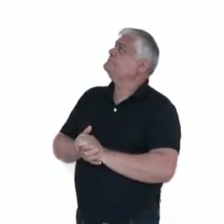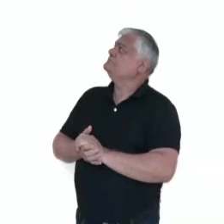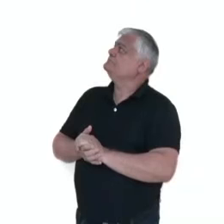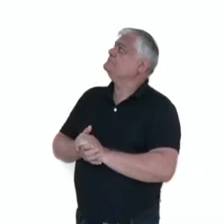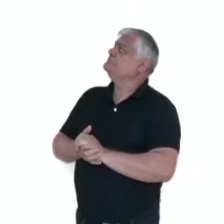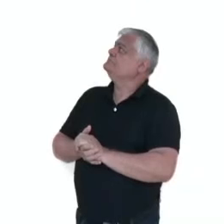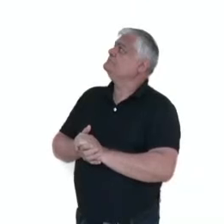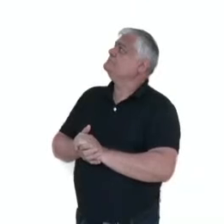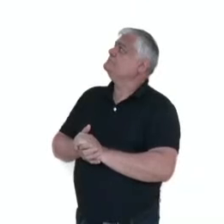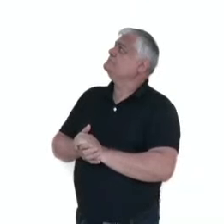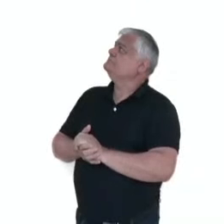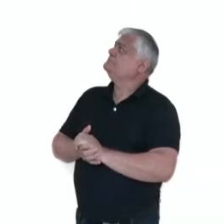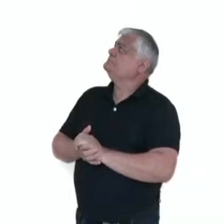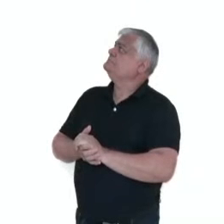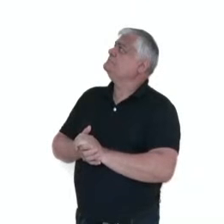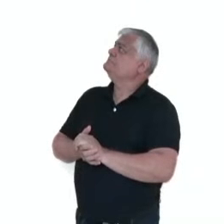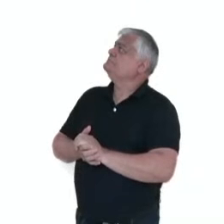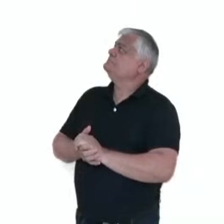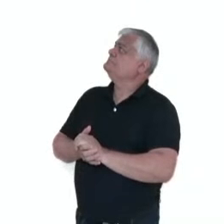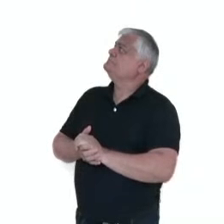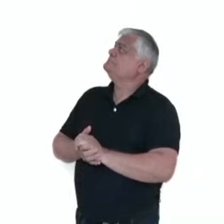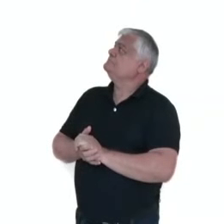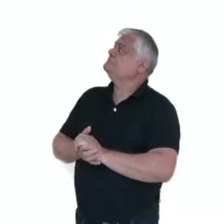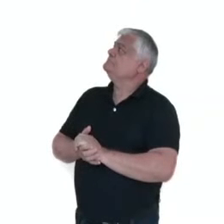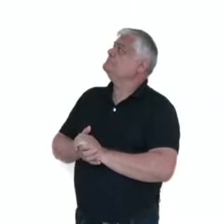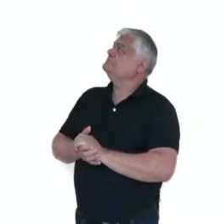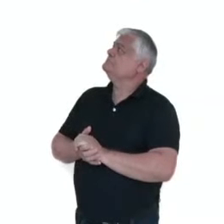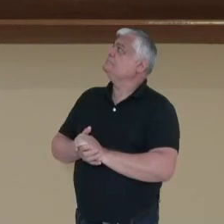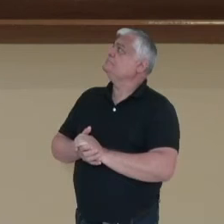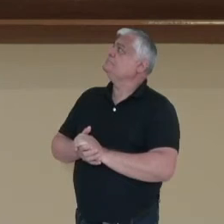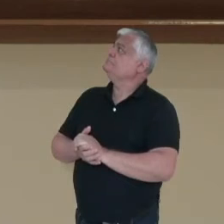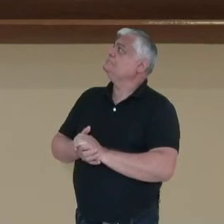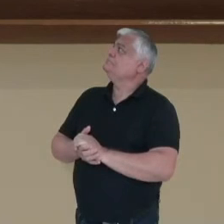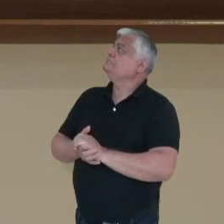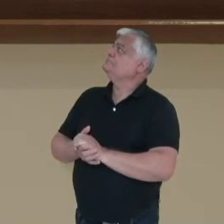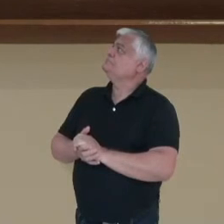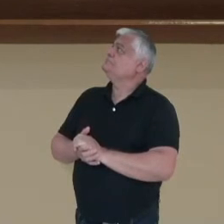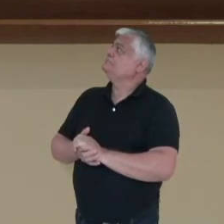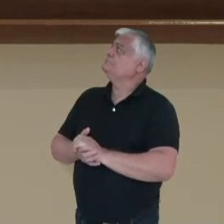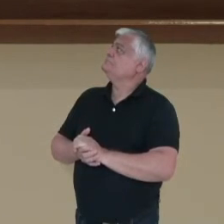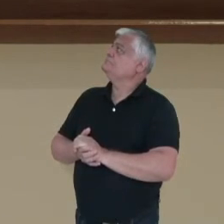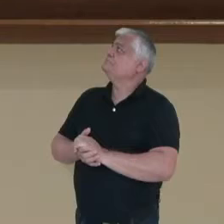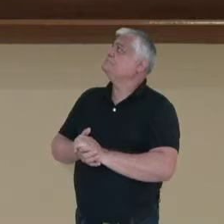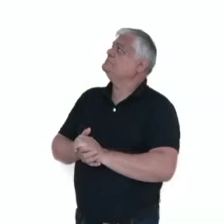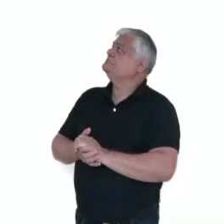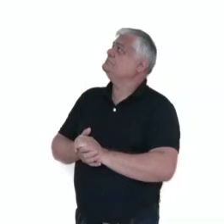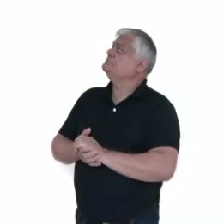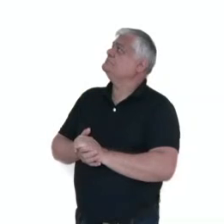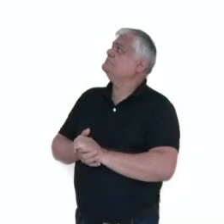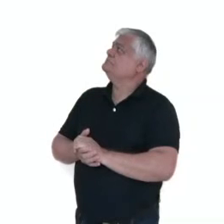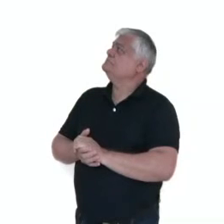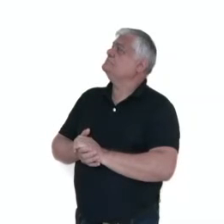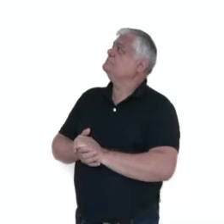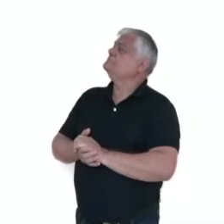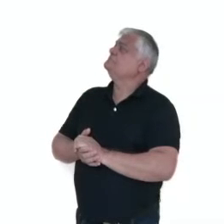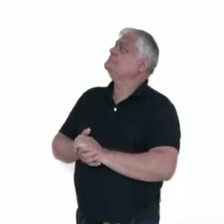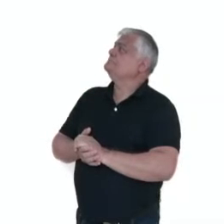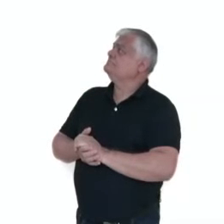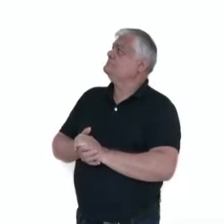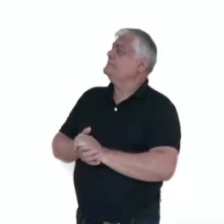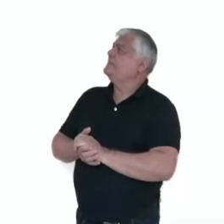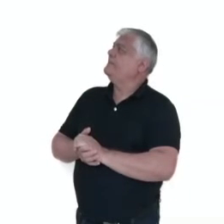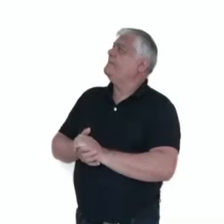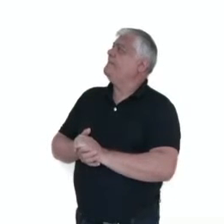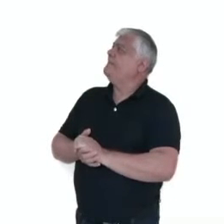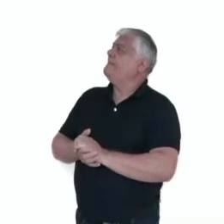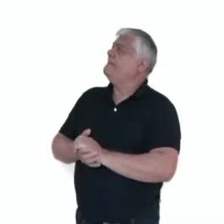numa sexta-feira, em reflexão sobre o futuro. Segue dizendo, esse progresso é um